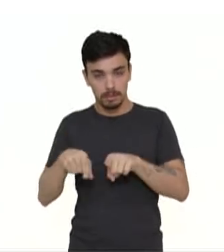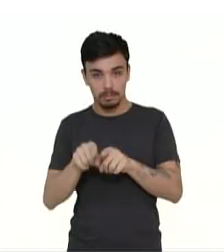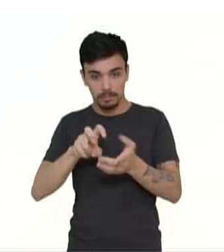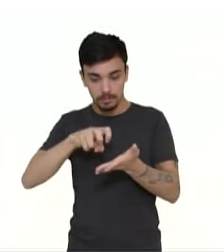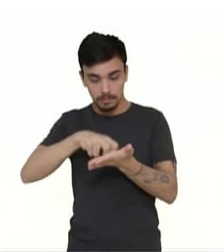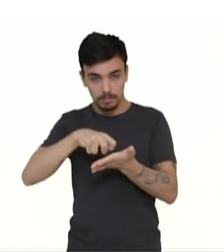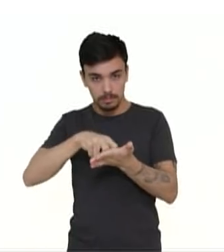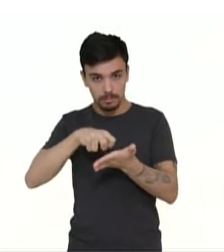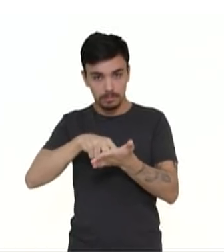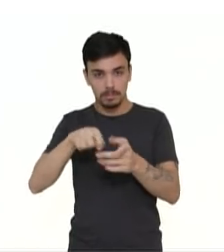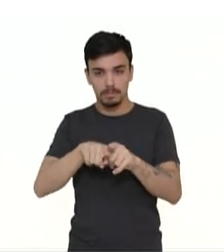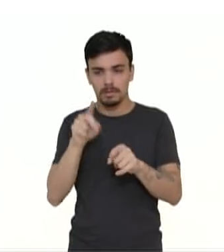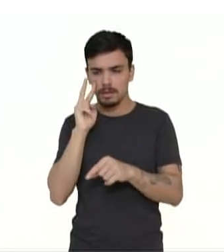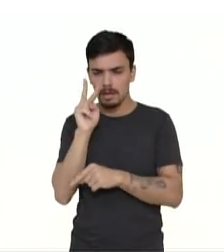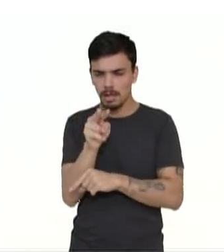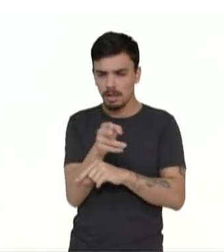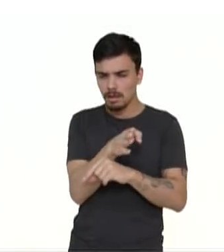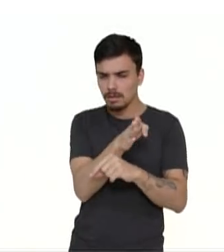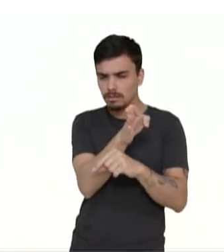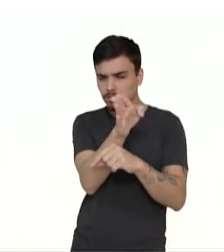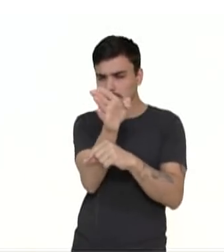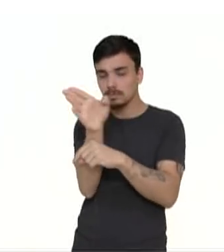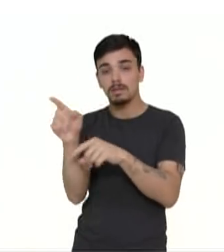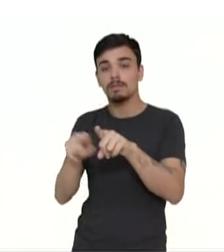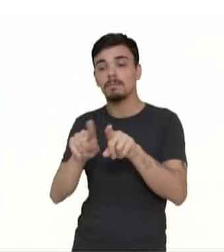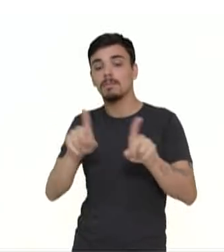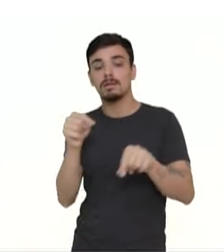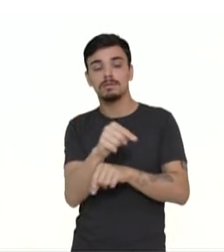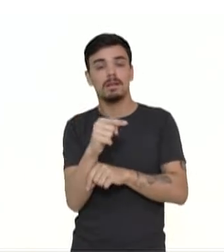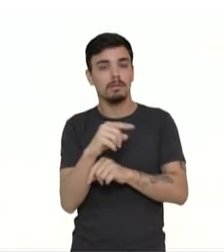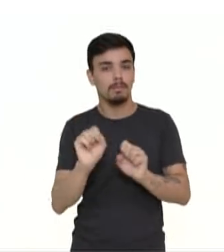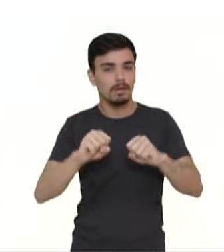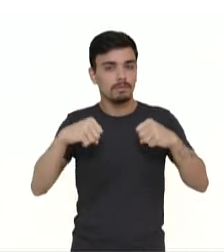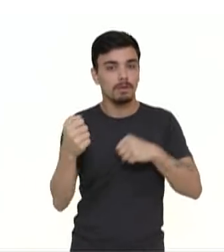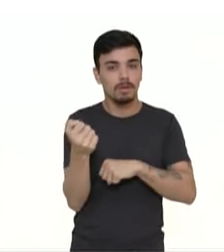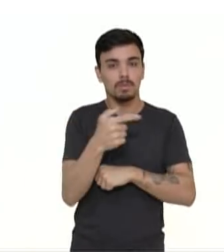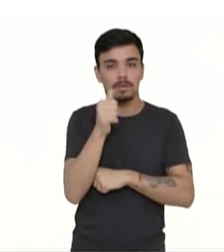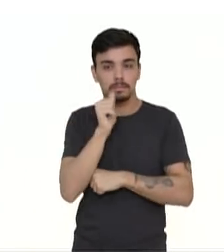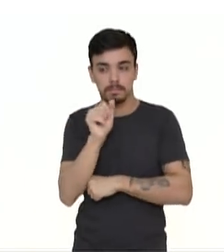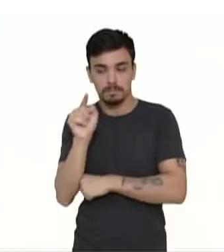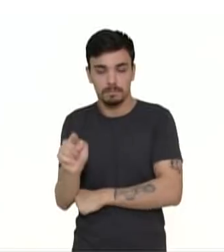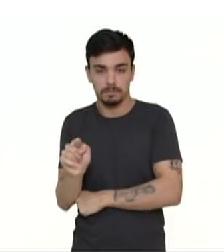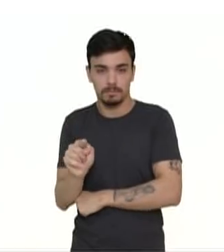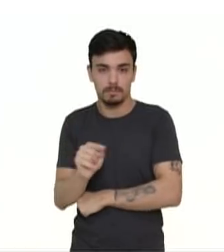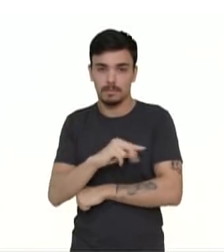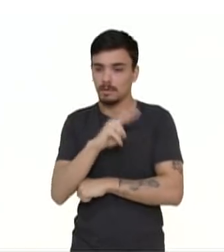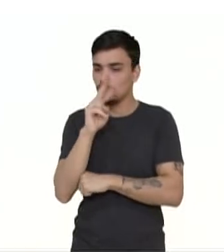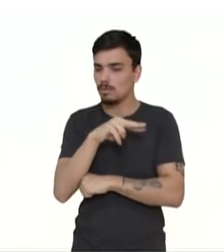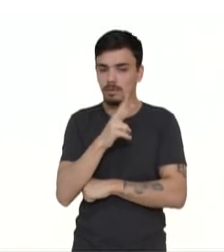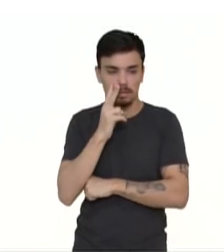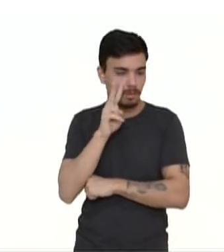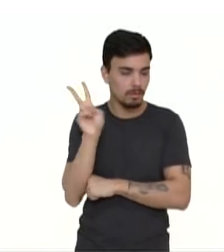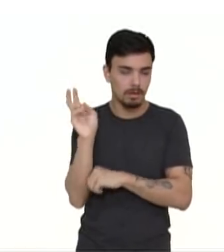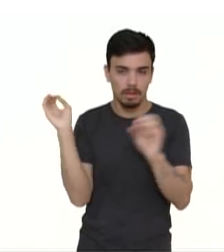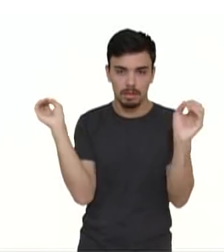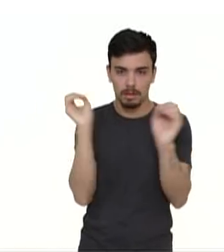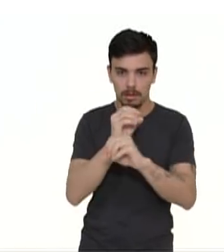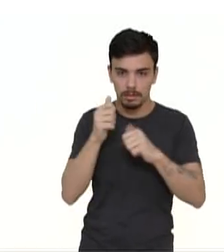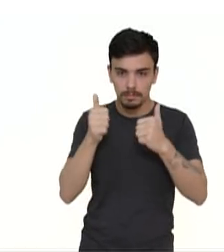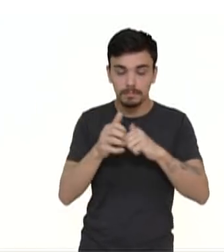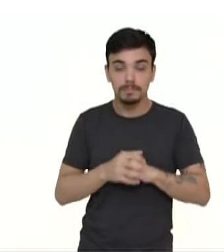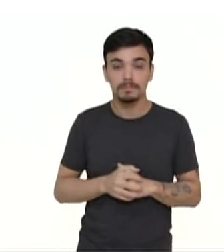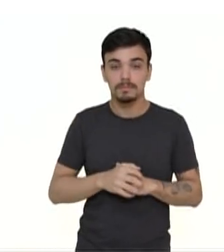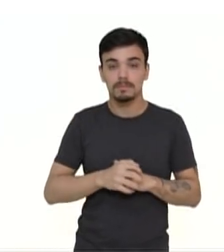vê-la dobrar a outra esquina. Mas ele foi mais forte do que ela. Nenhuma vez olhou para trás. E